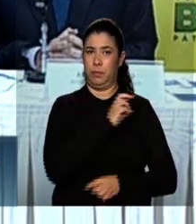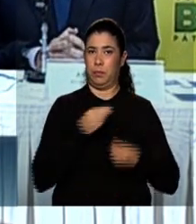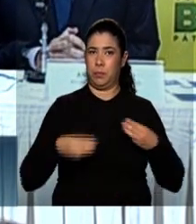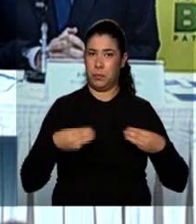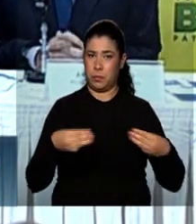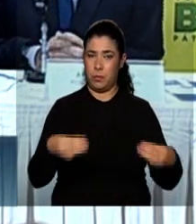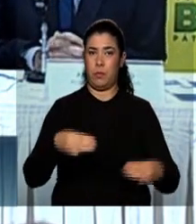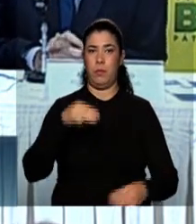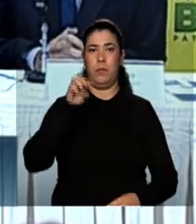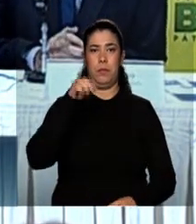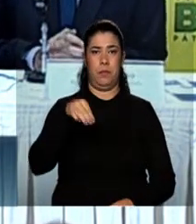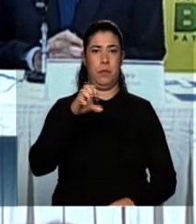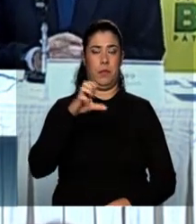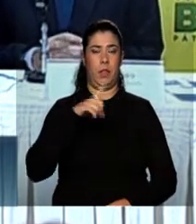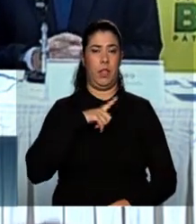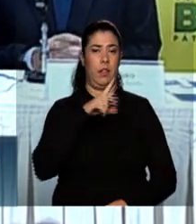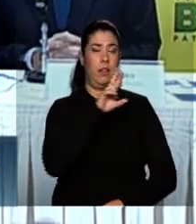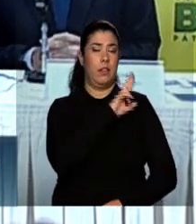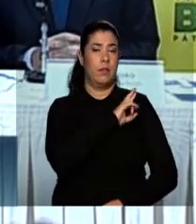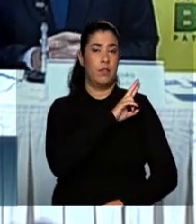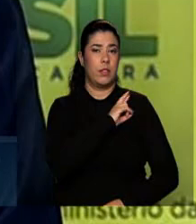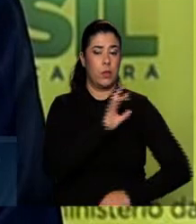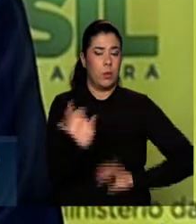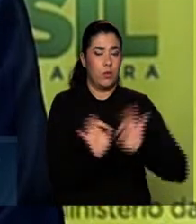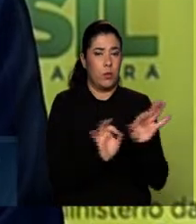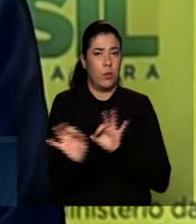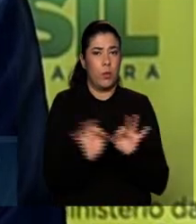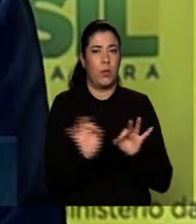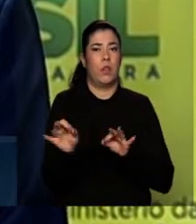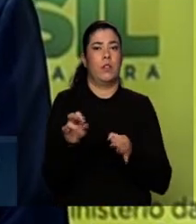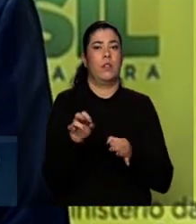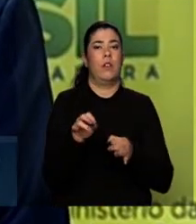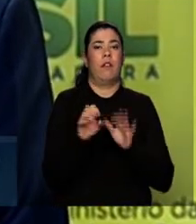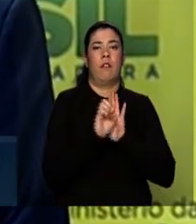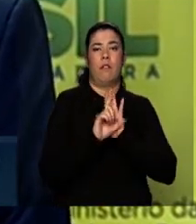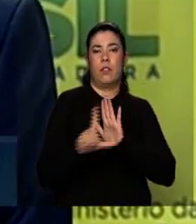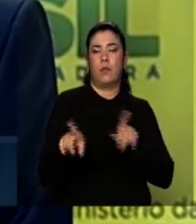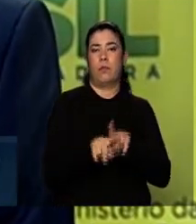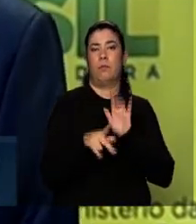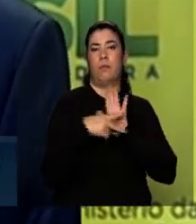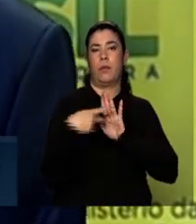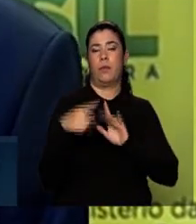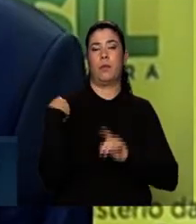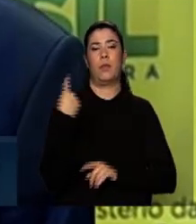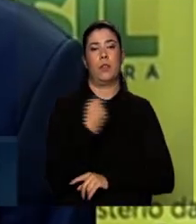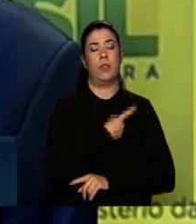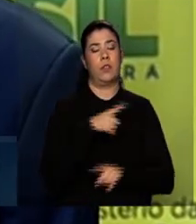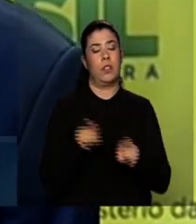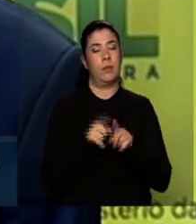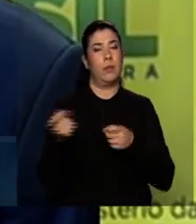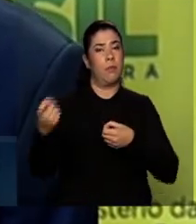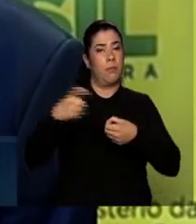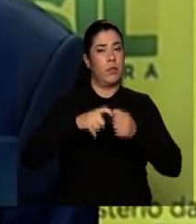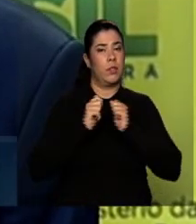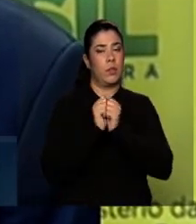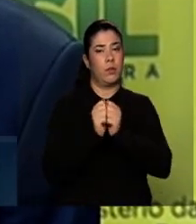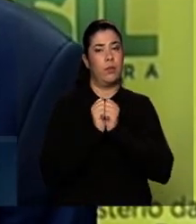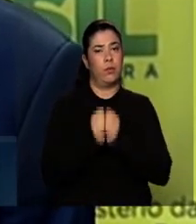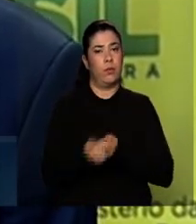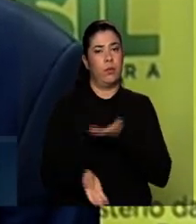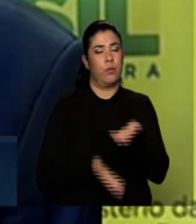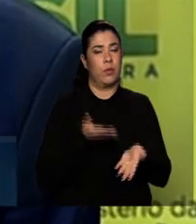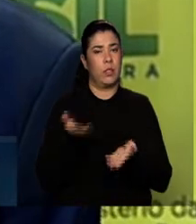a atribuição da coordenação, da elaboração do edital, mas quero dizer que nós tivemos a oportunidade de participar